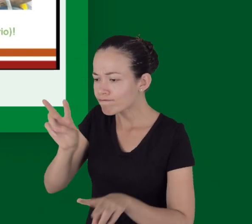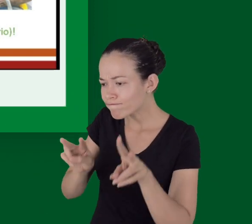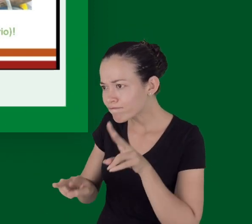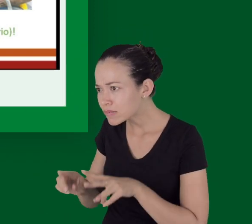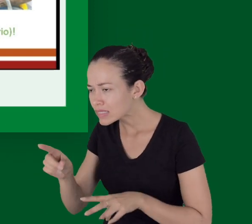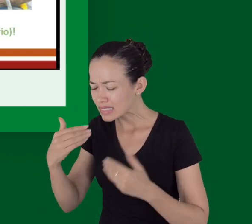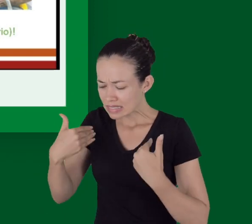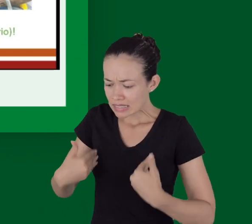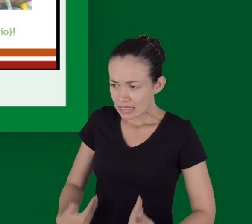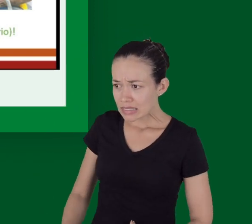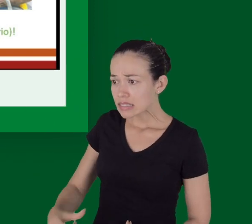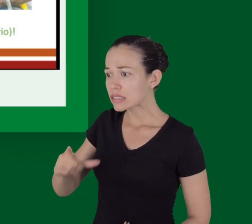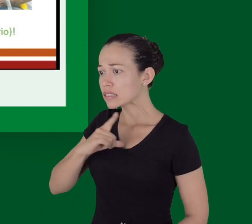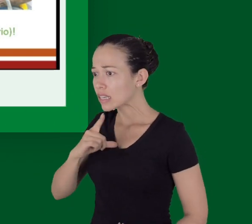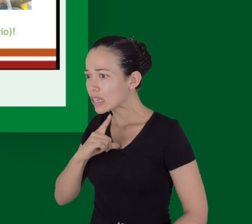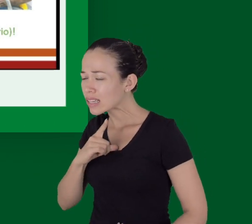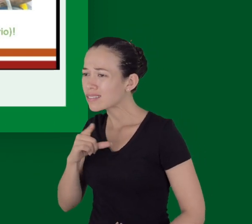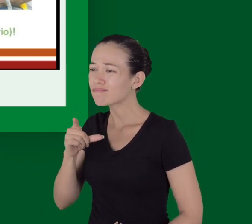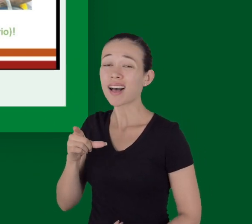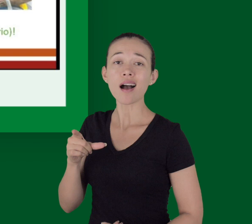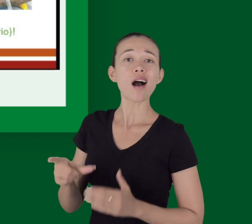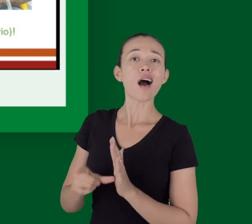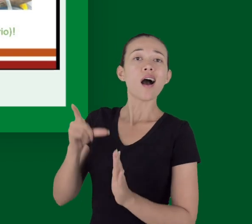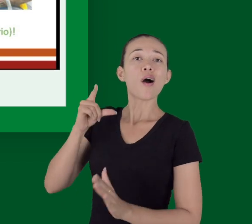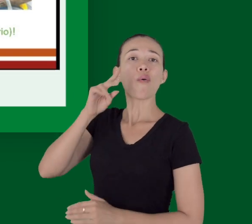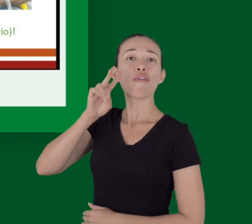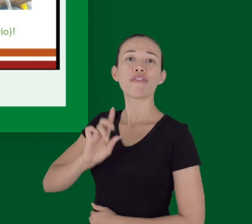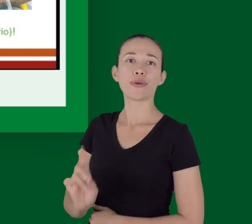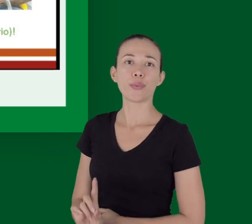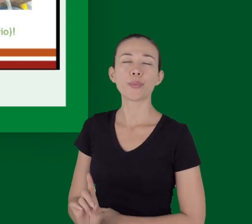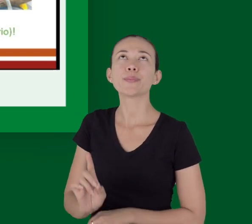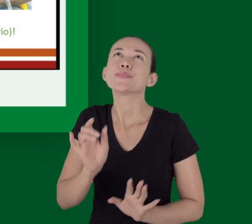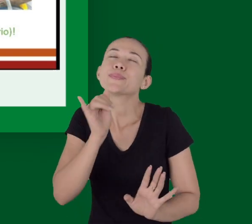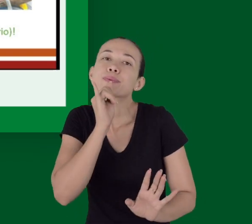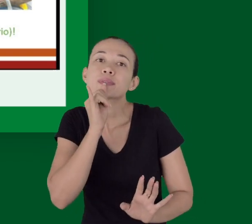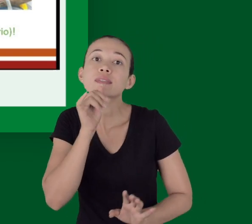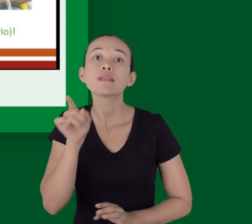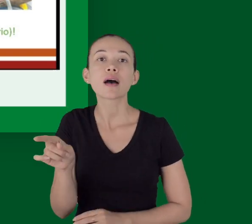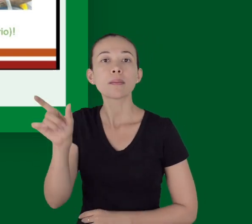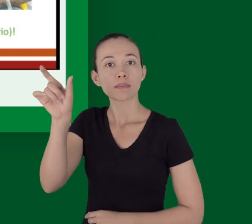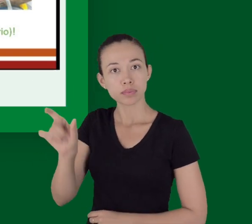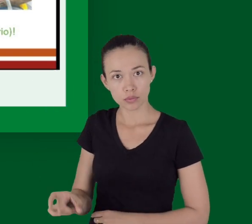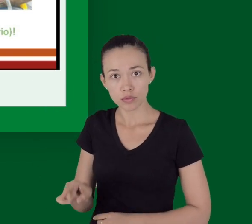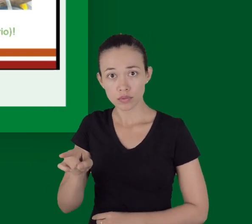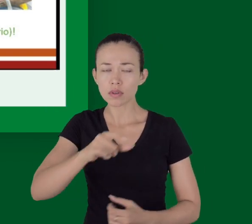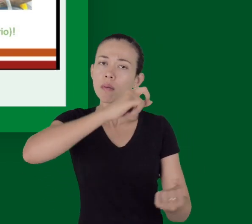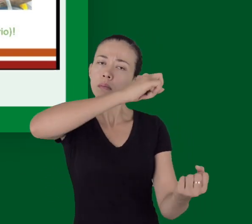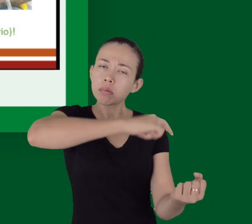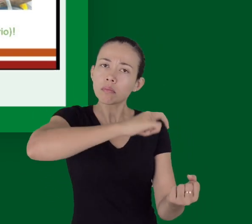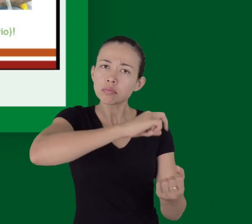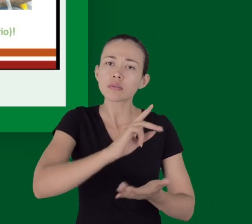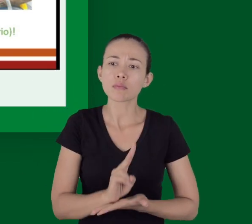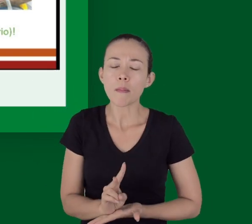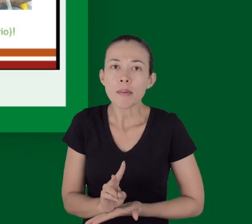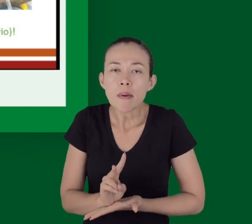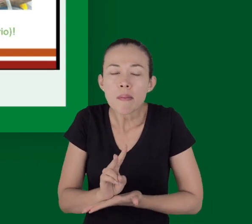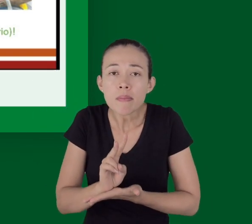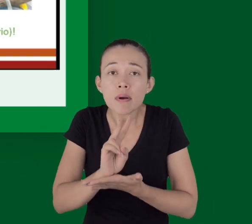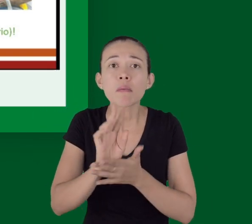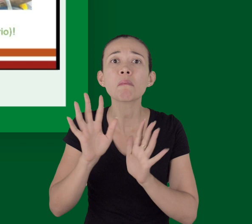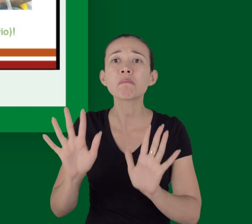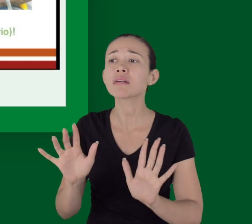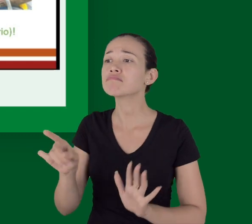momento precisa despir todo esse paciente, observar possíveis lesões, comprometimentos que não foram